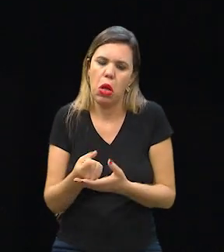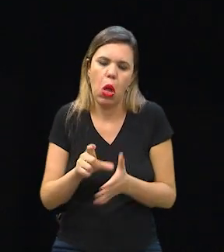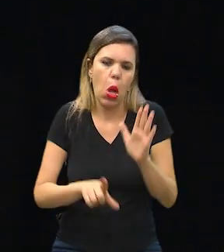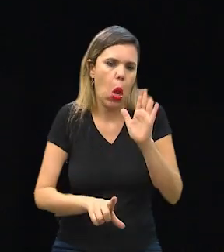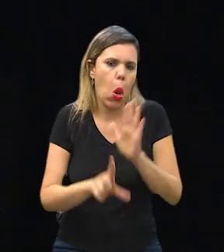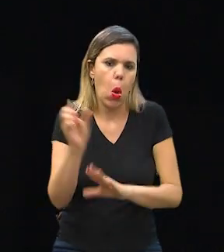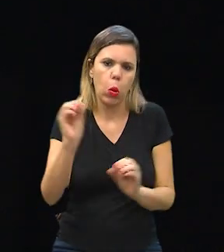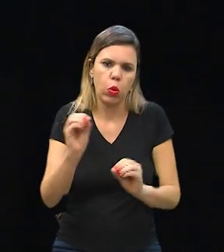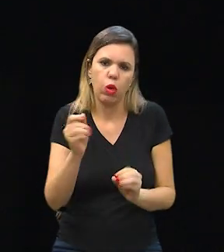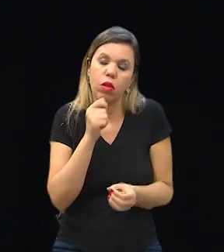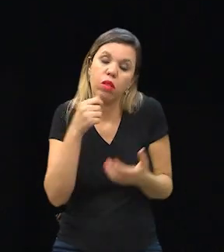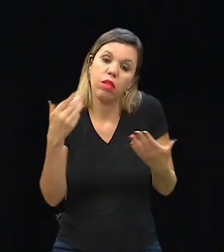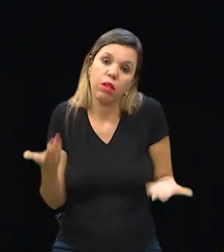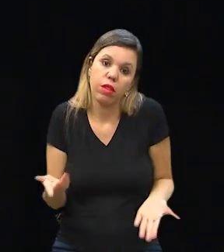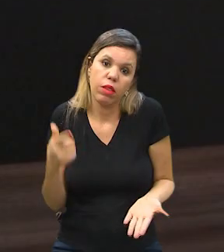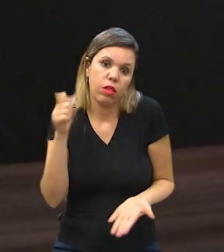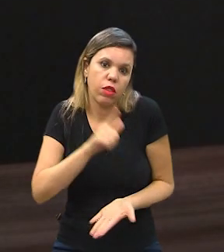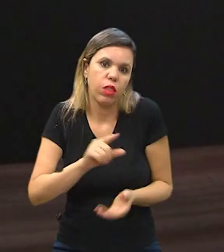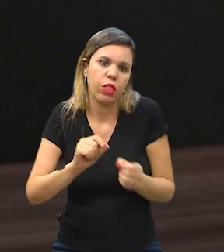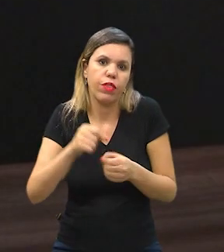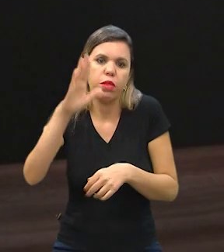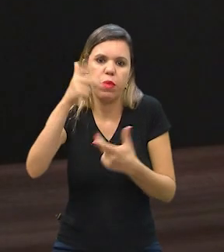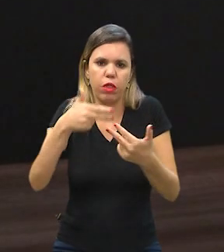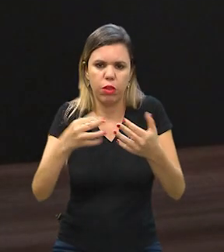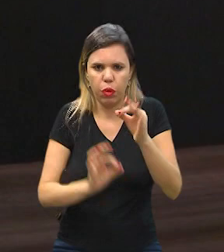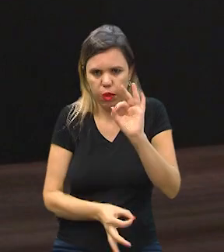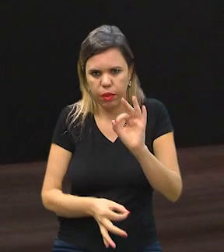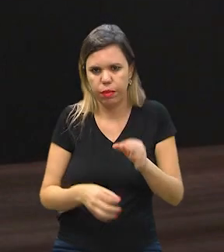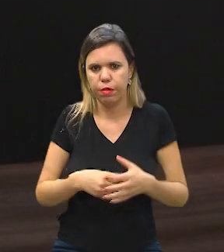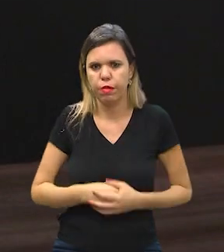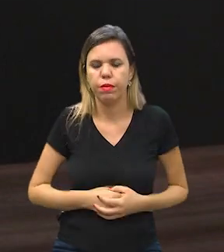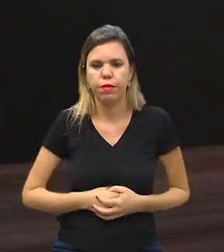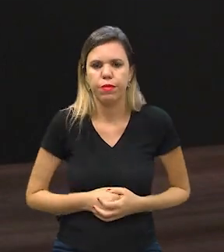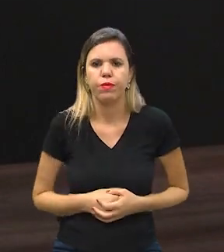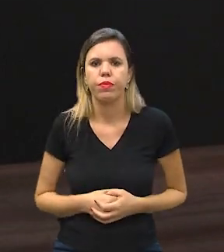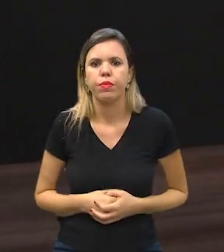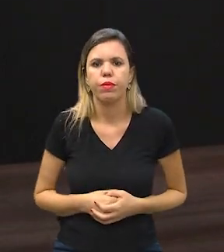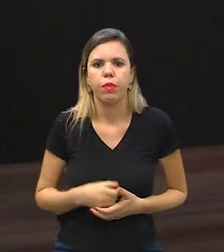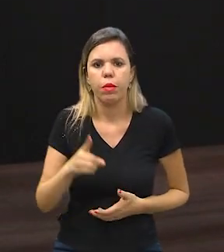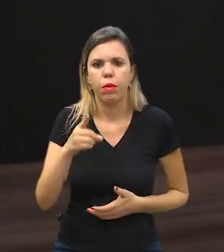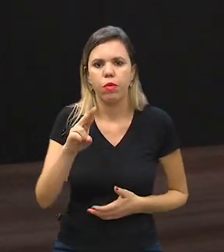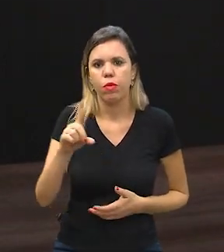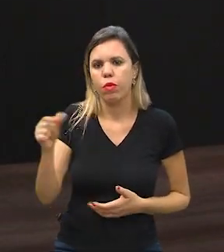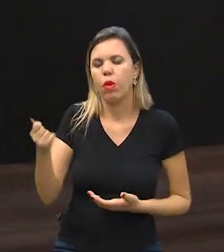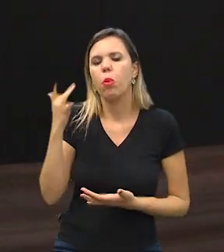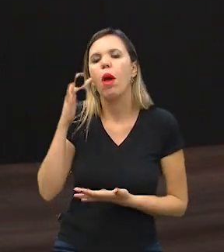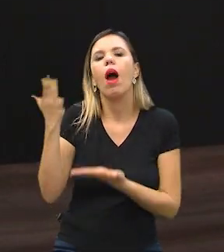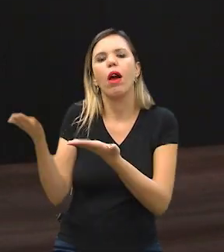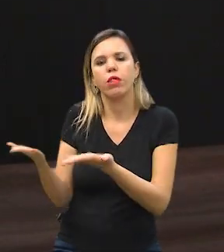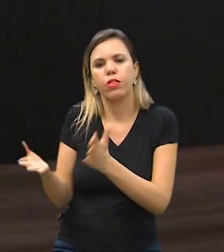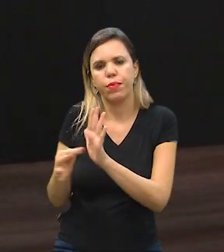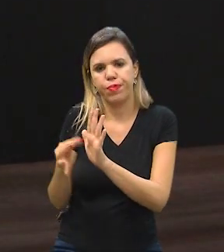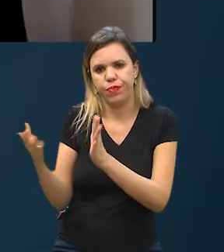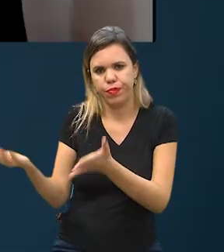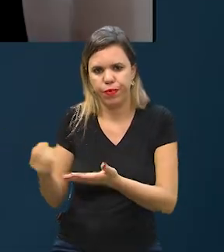Então, recebendo, a gente consegue fazer muito mais ainda. Duda, e como foi isso para você?